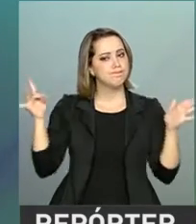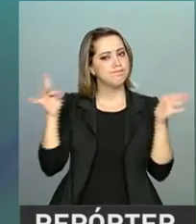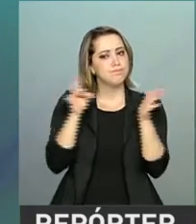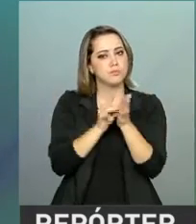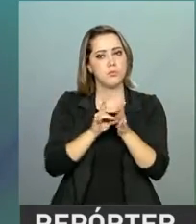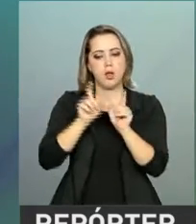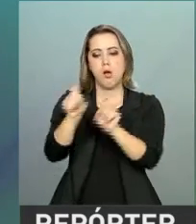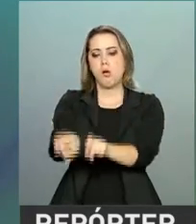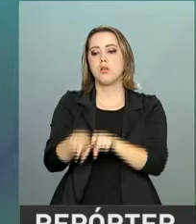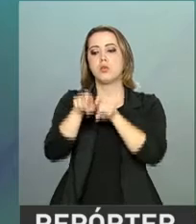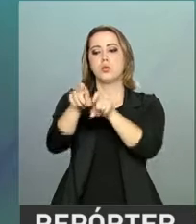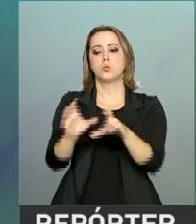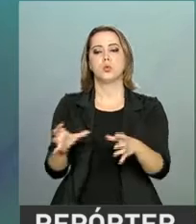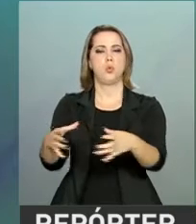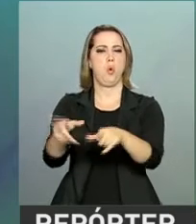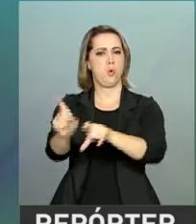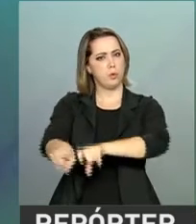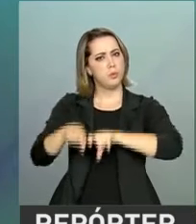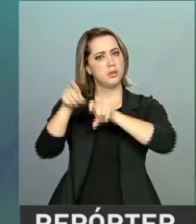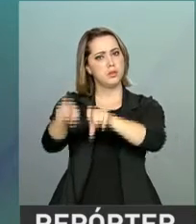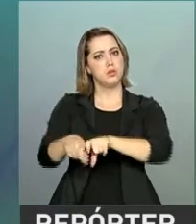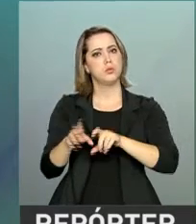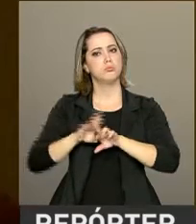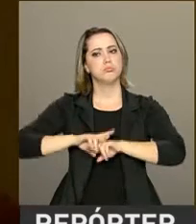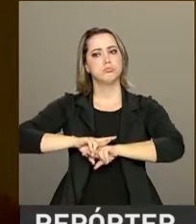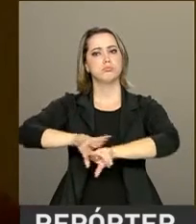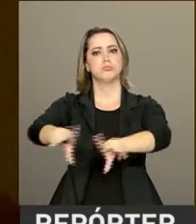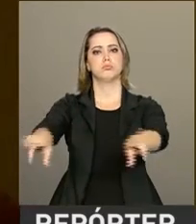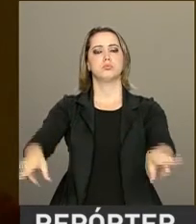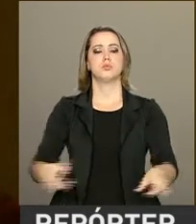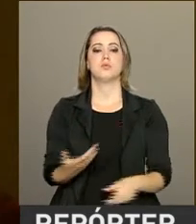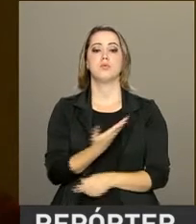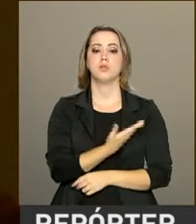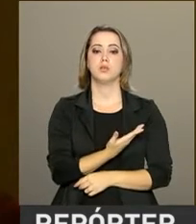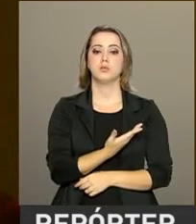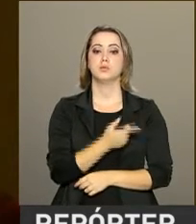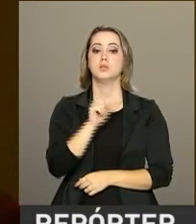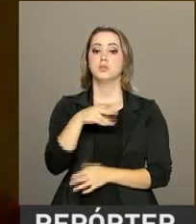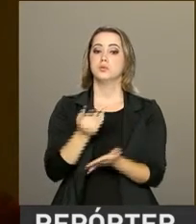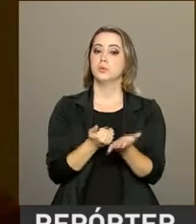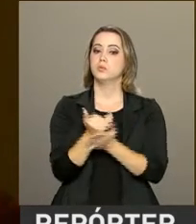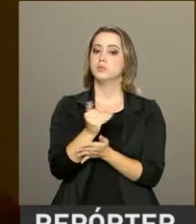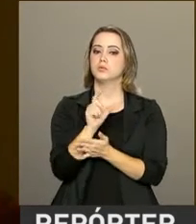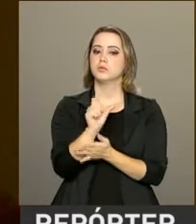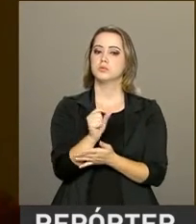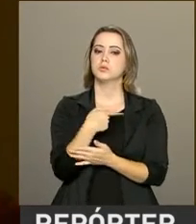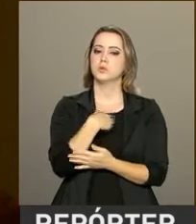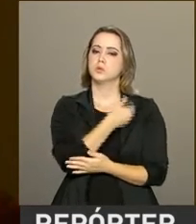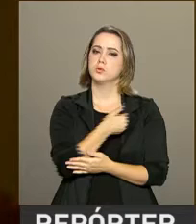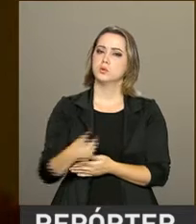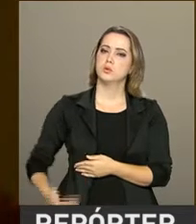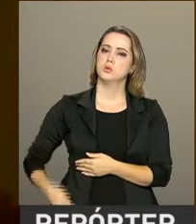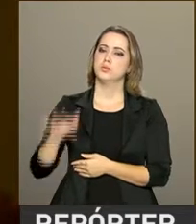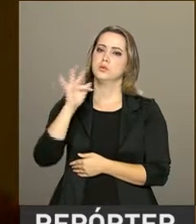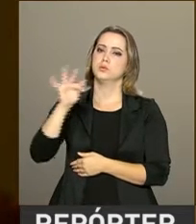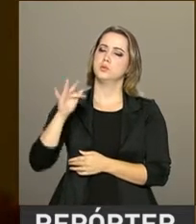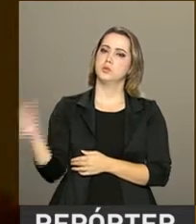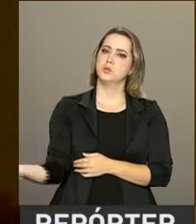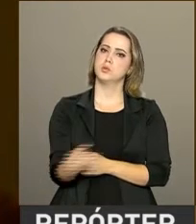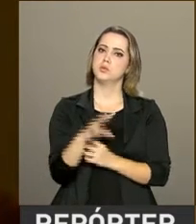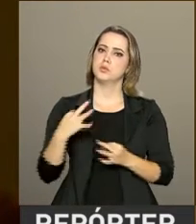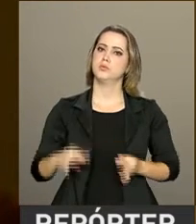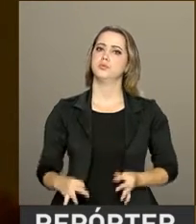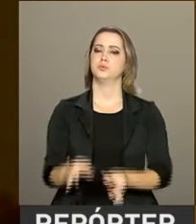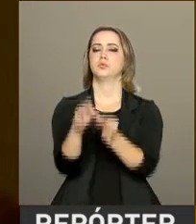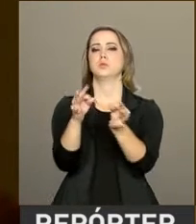o agronegócio, a agricultura em geral. O AgroMais é uma das iniciativas do governo federal para modernizar o país, como